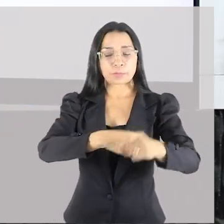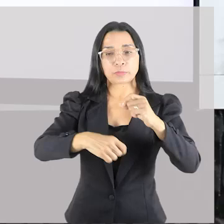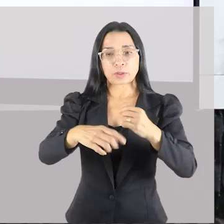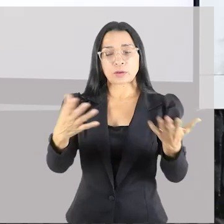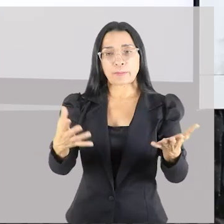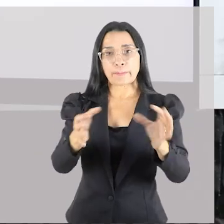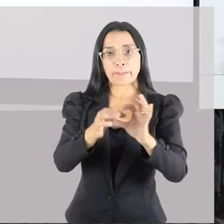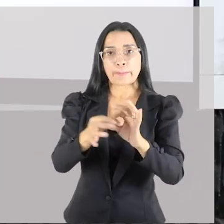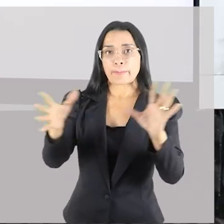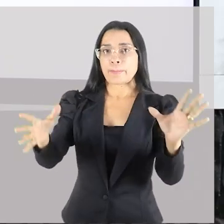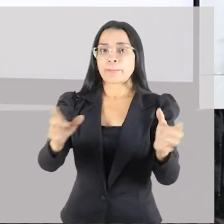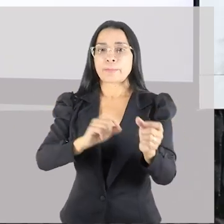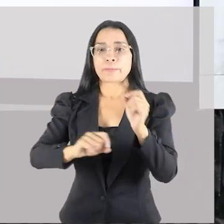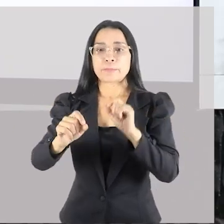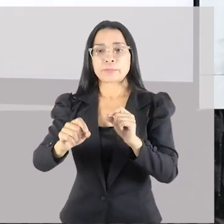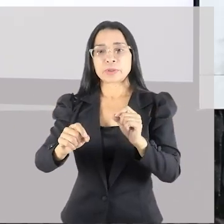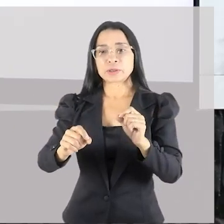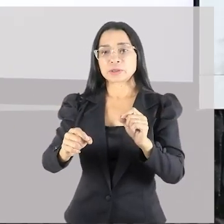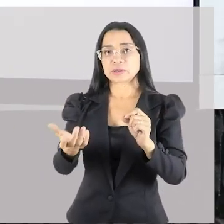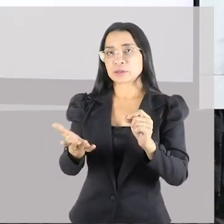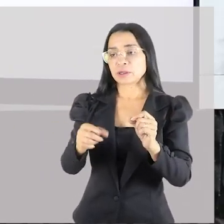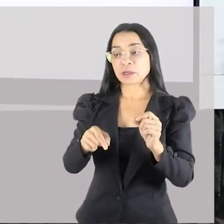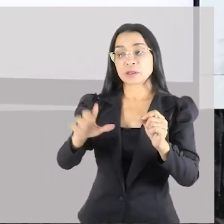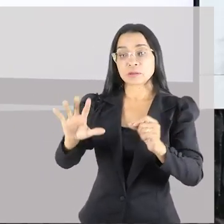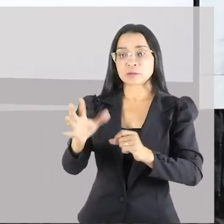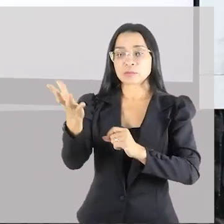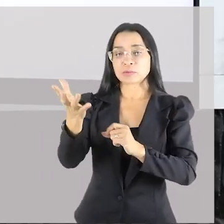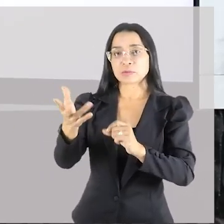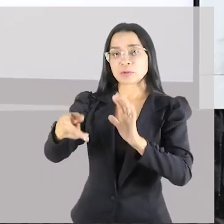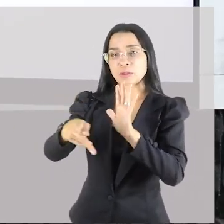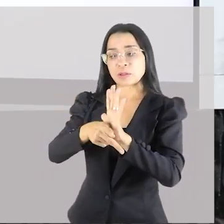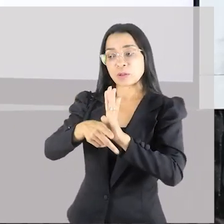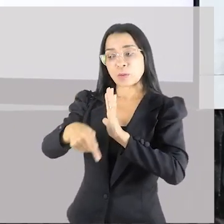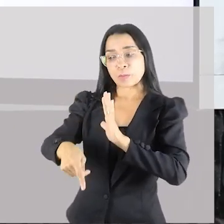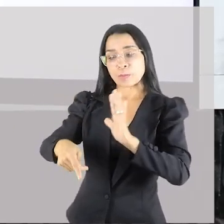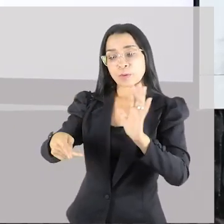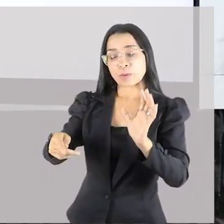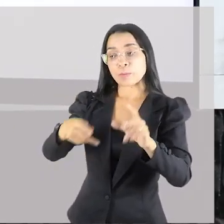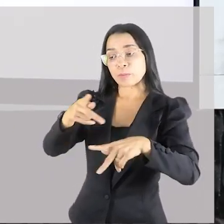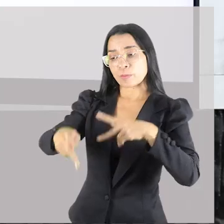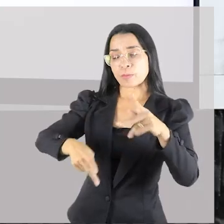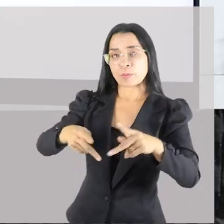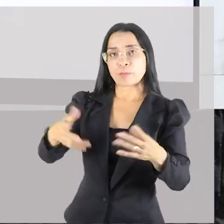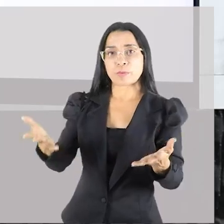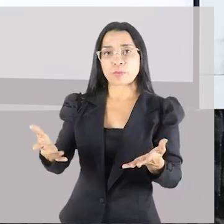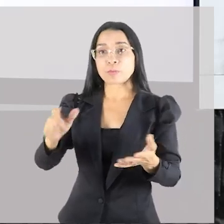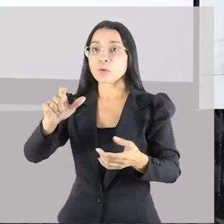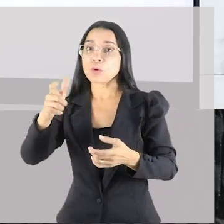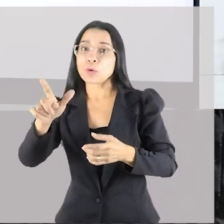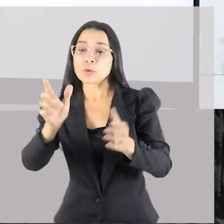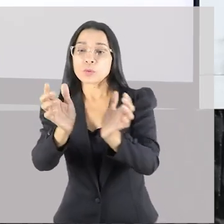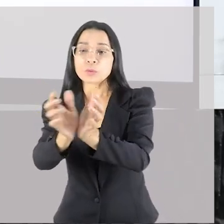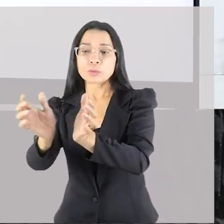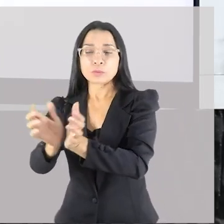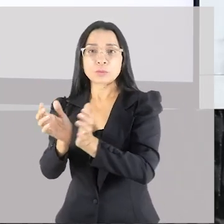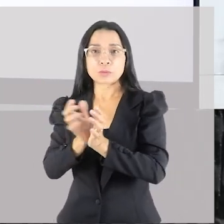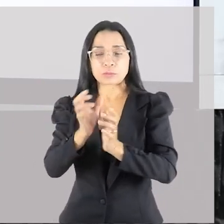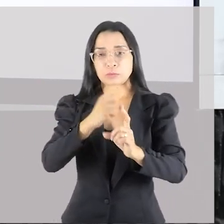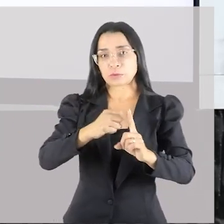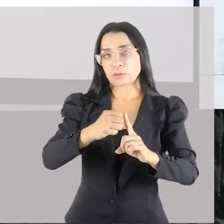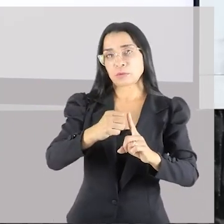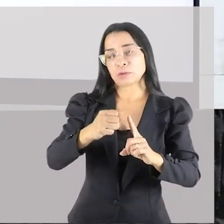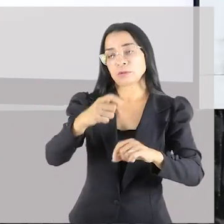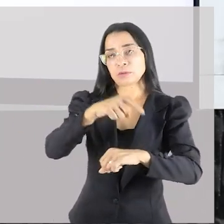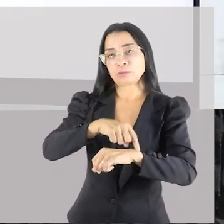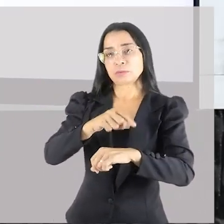verdade, ela não passa pelas camadas populares, ela não passa por outros setores da sociedade naquele momento. Por